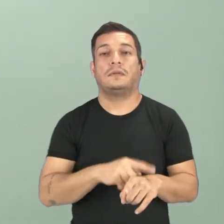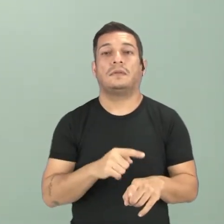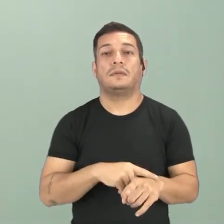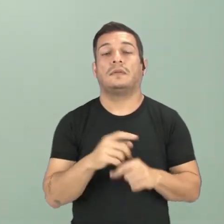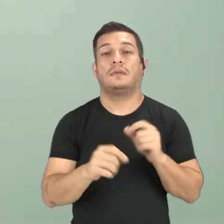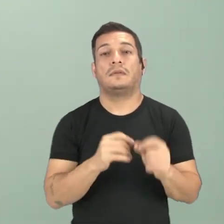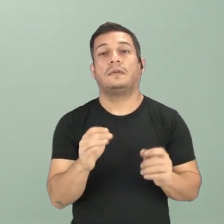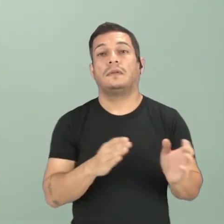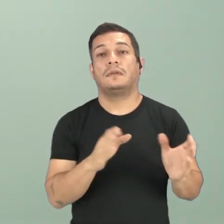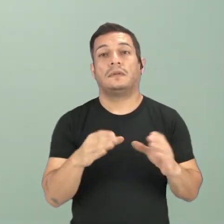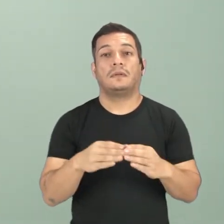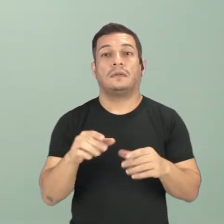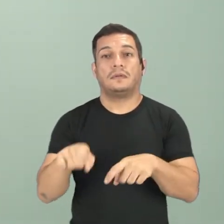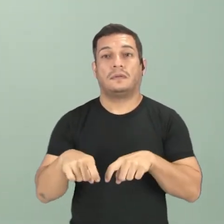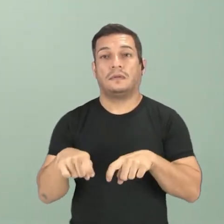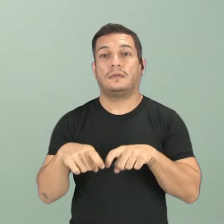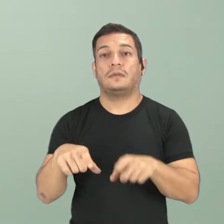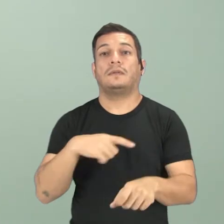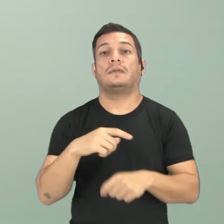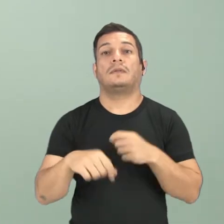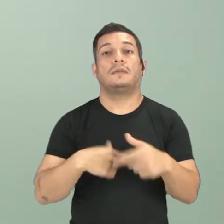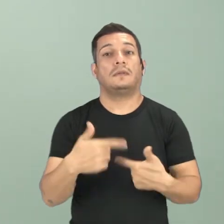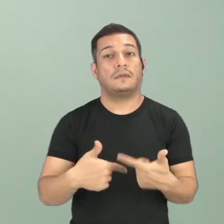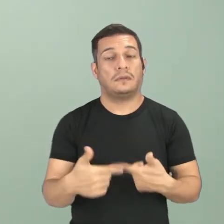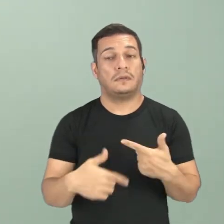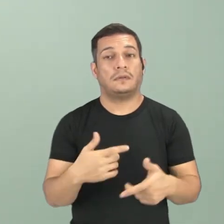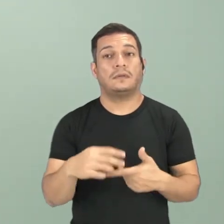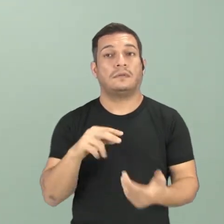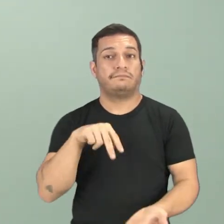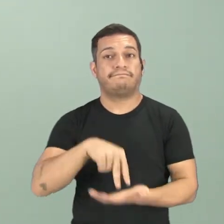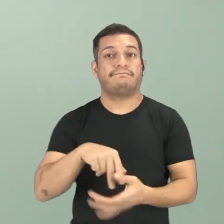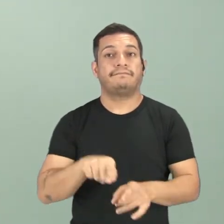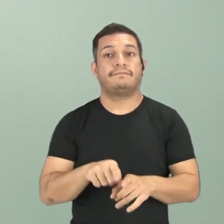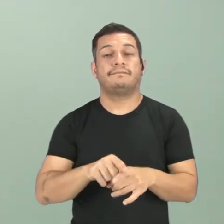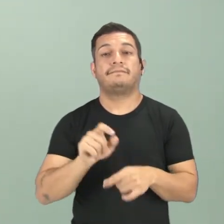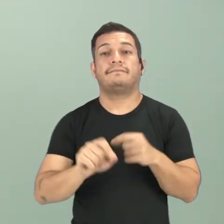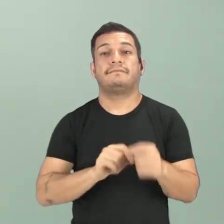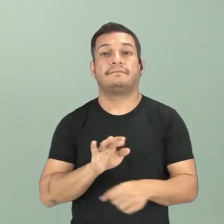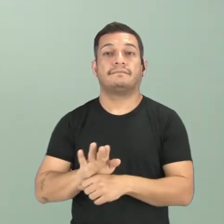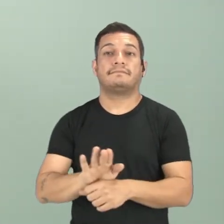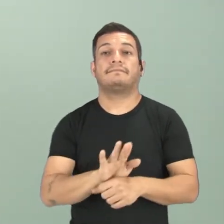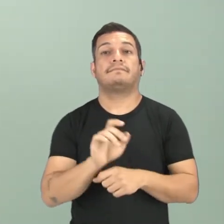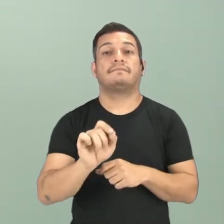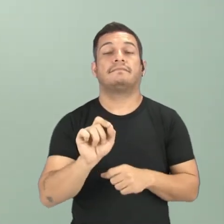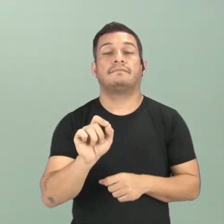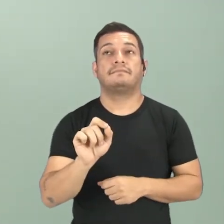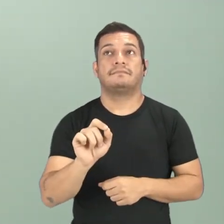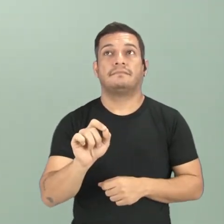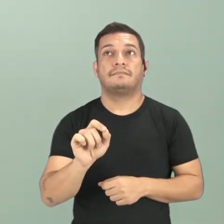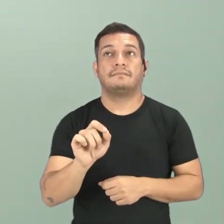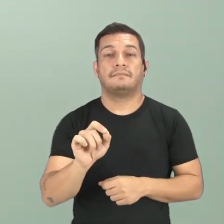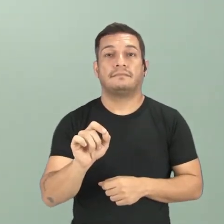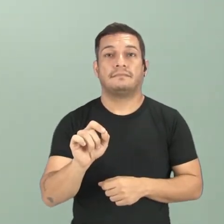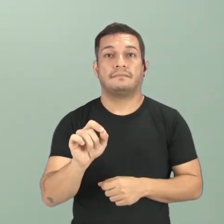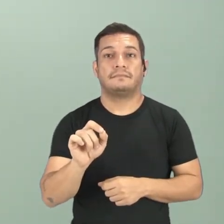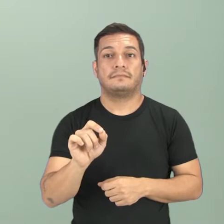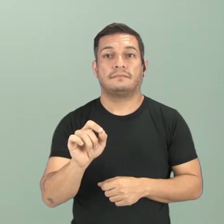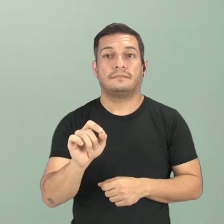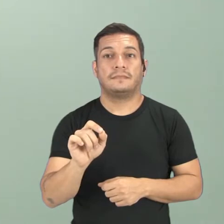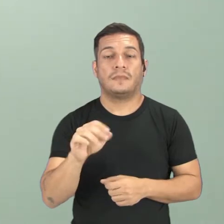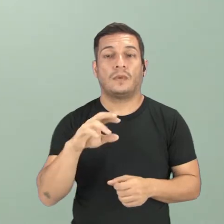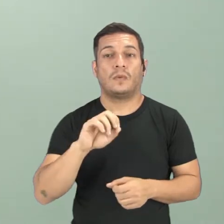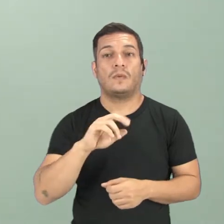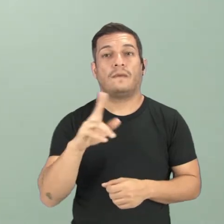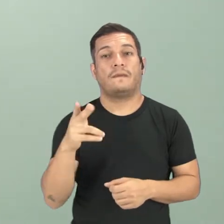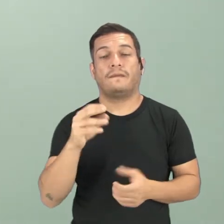as ligas camponesas estavam em atividade, acabou contribuindo no sentido de desarticular, ou,